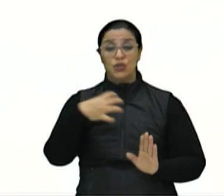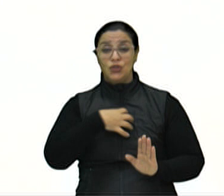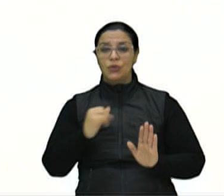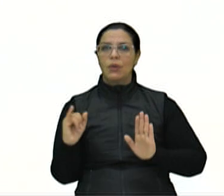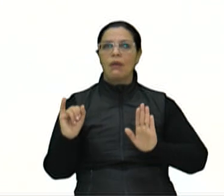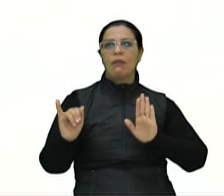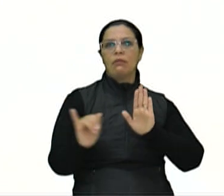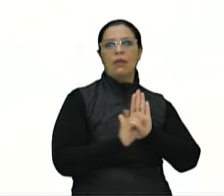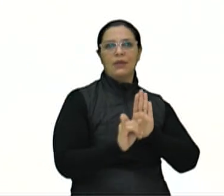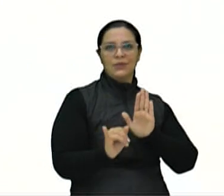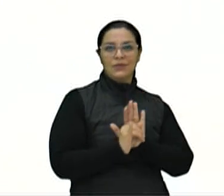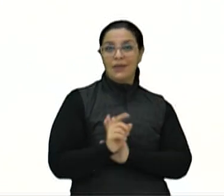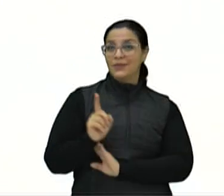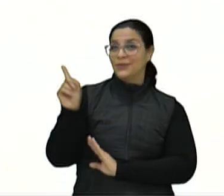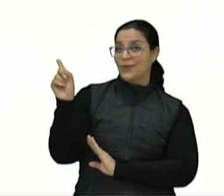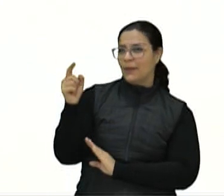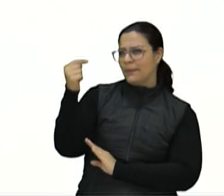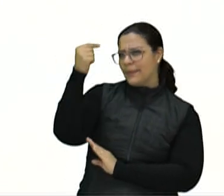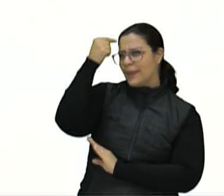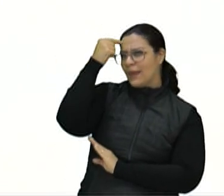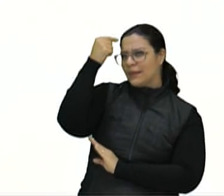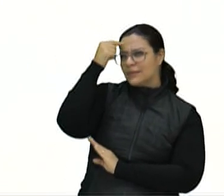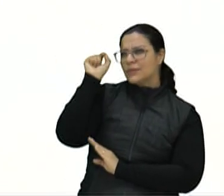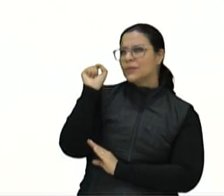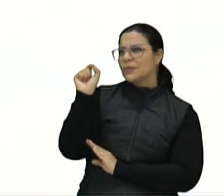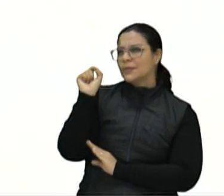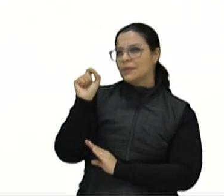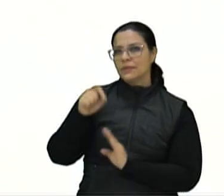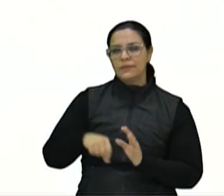Olha mais um termo aí para você pensar, certo?